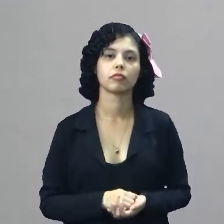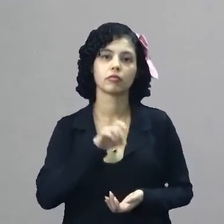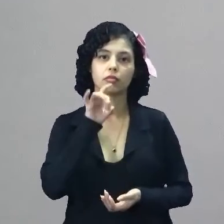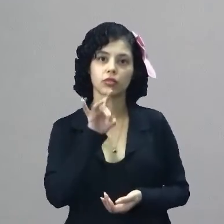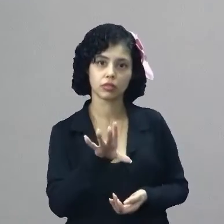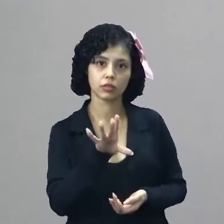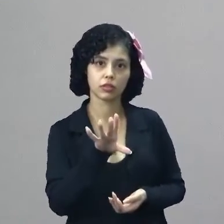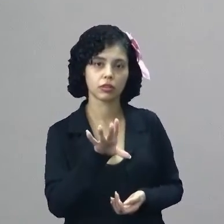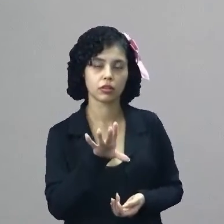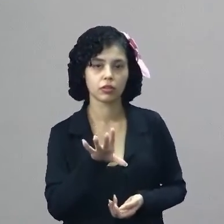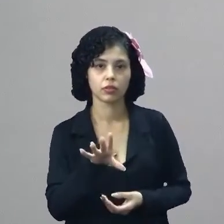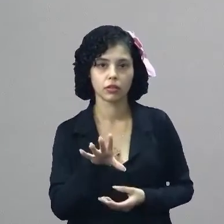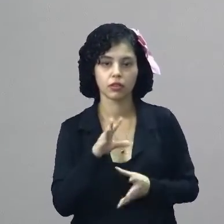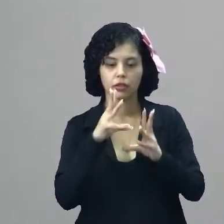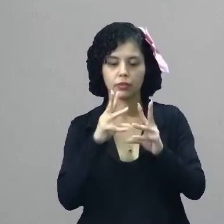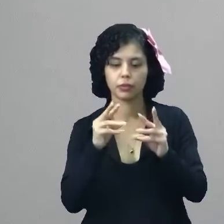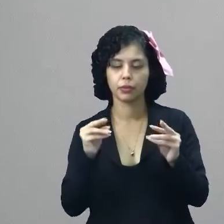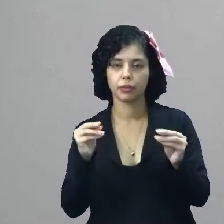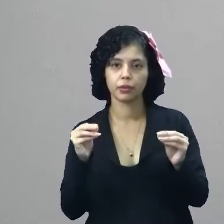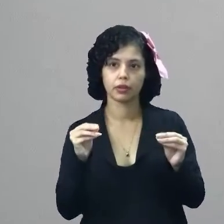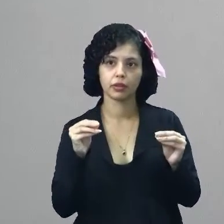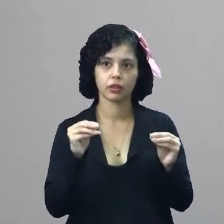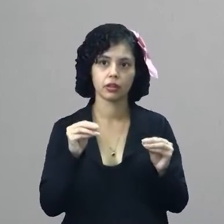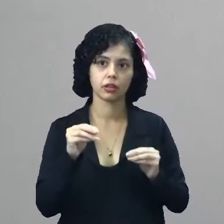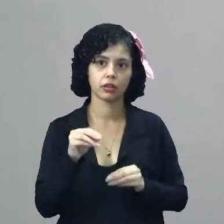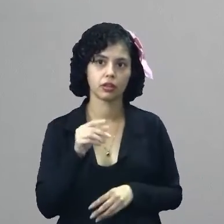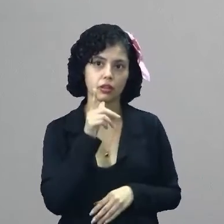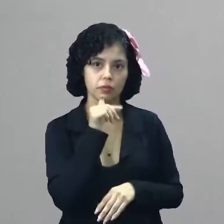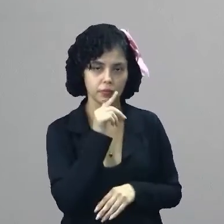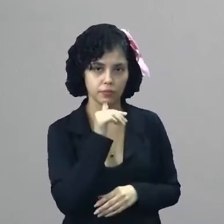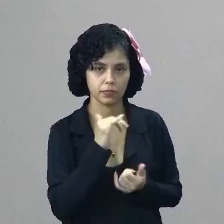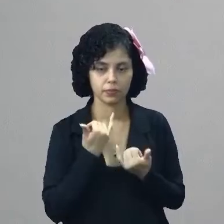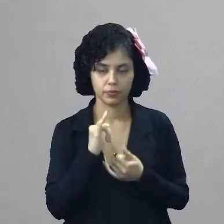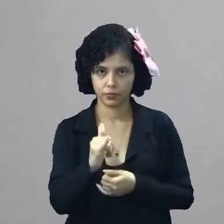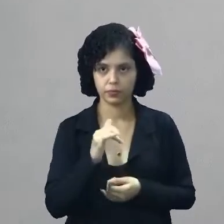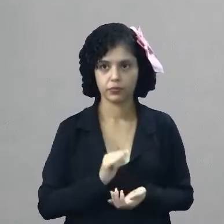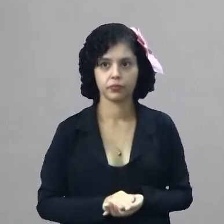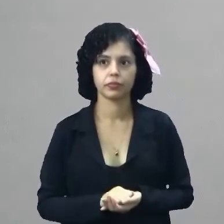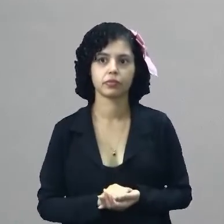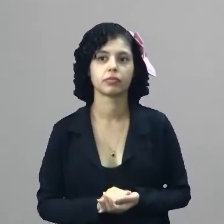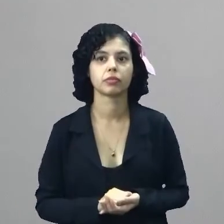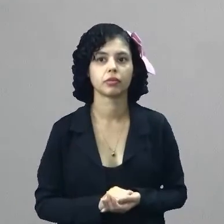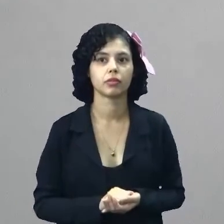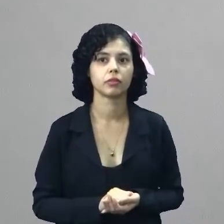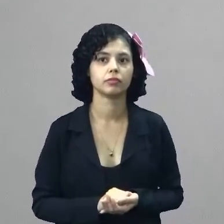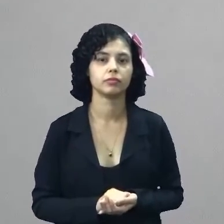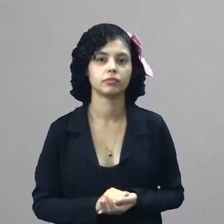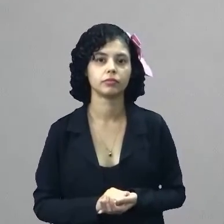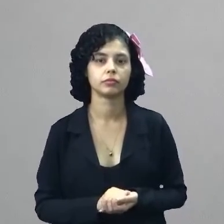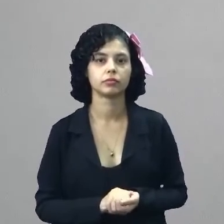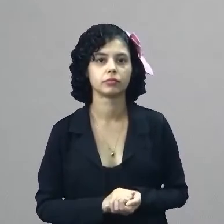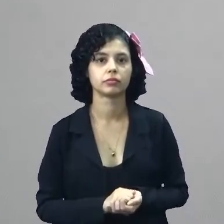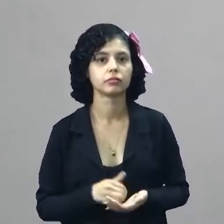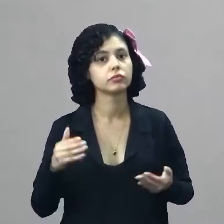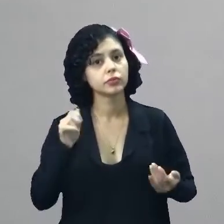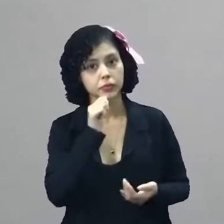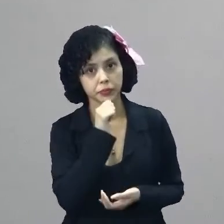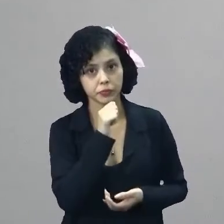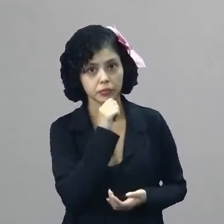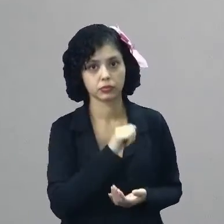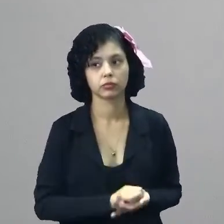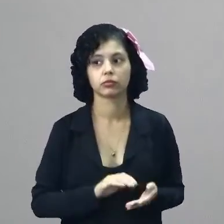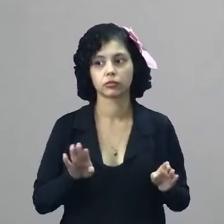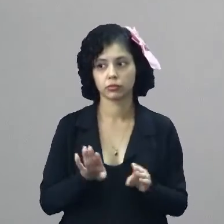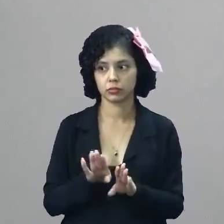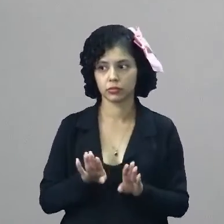se ele estiver dissolvido, diluído em um meio que tenha água, em um meio aquoso. E além disso,